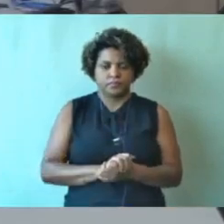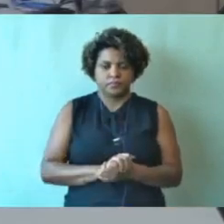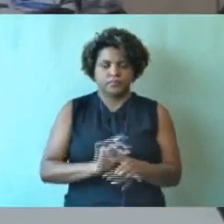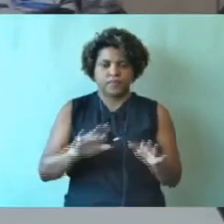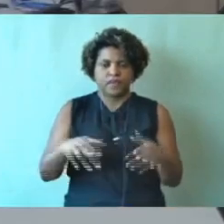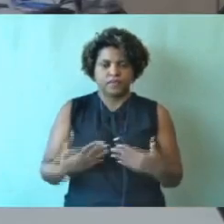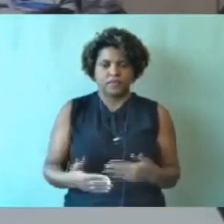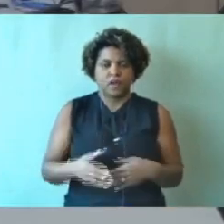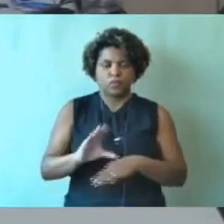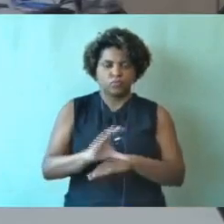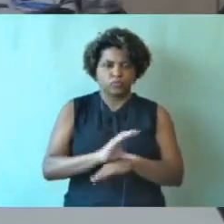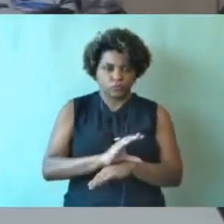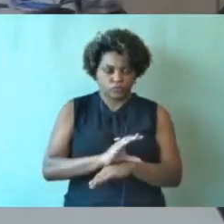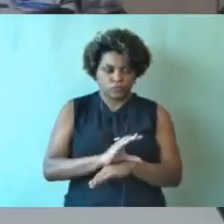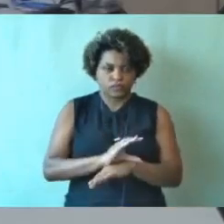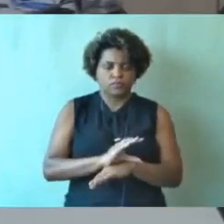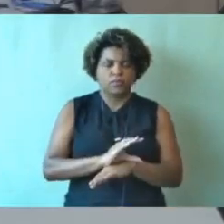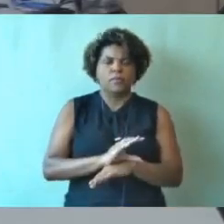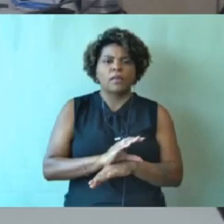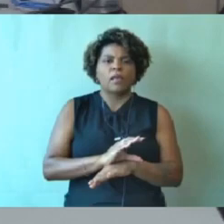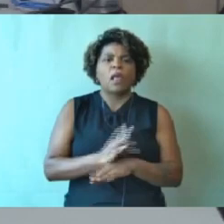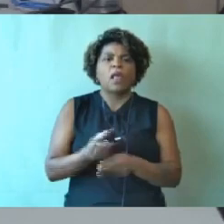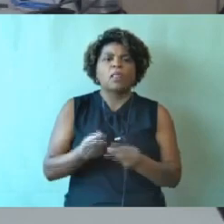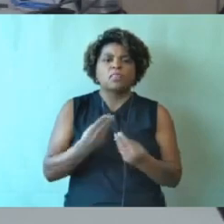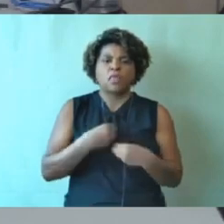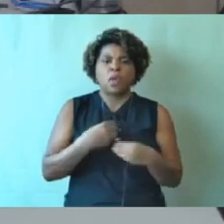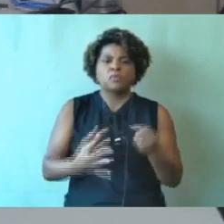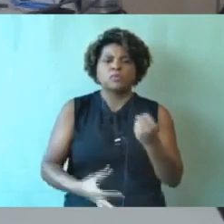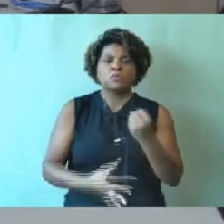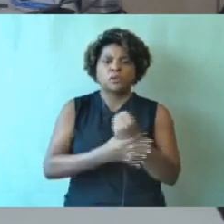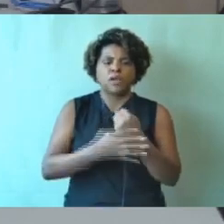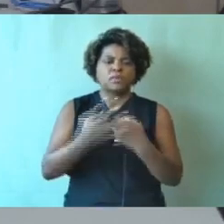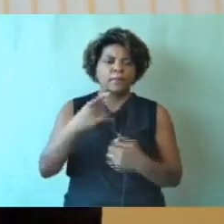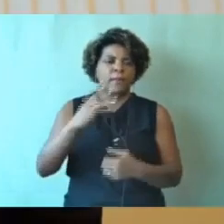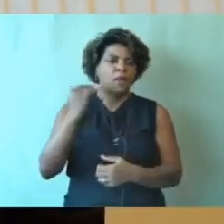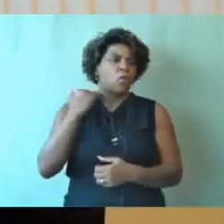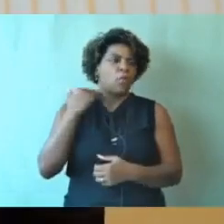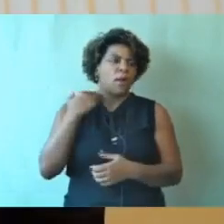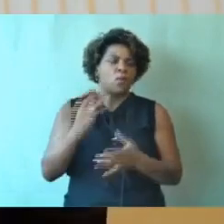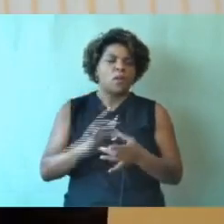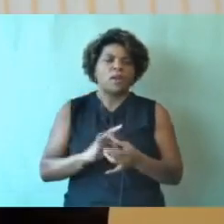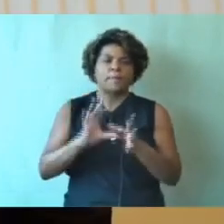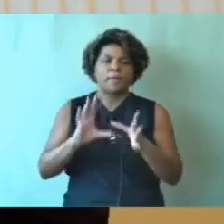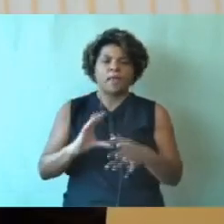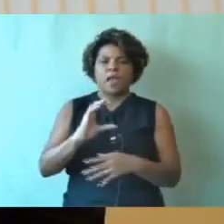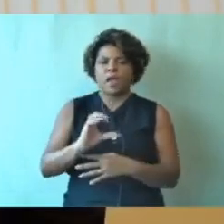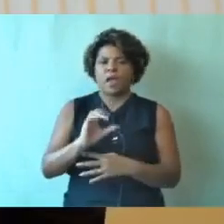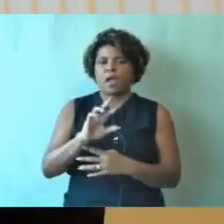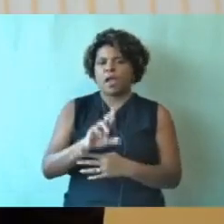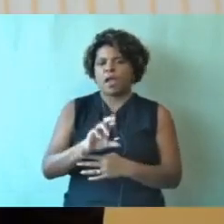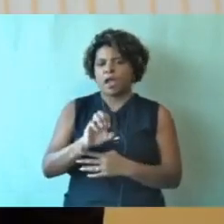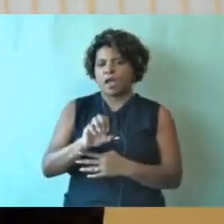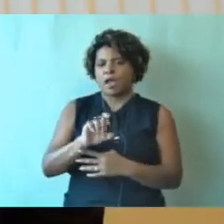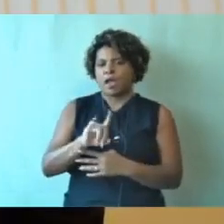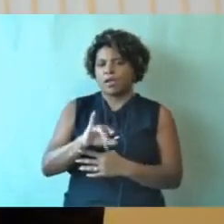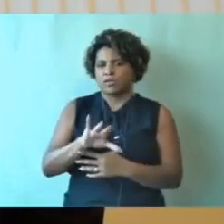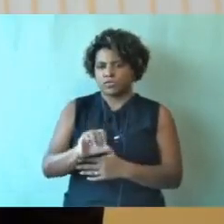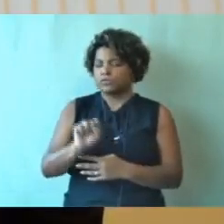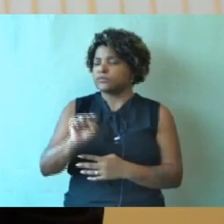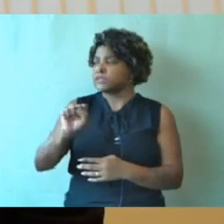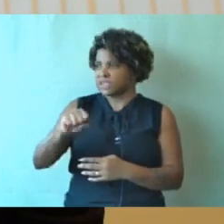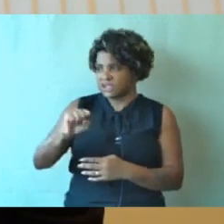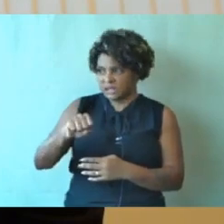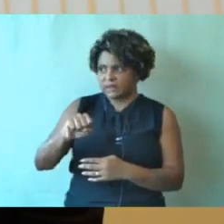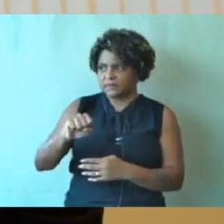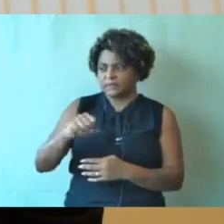segurança, então, para que o banco liberasse o crédito, é isso? Isso, vereador Braulio. Quando você está operando